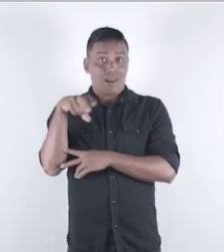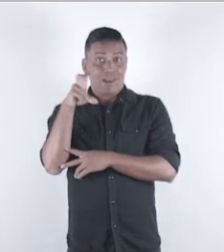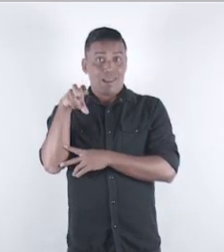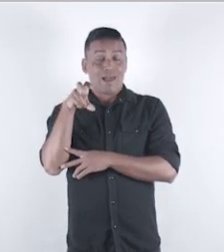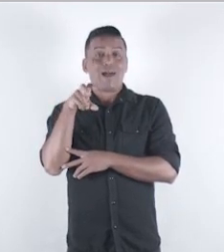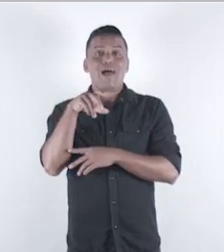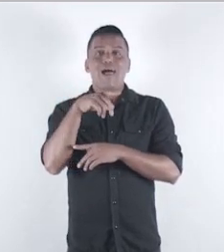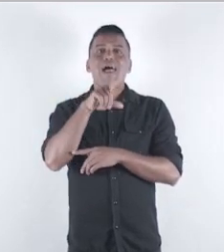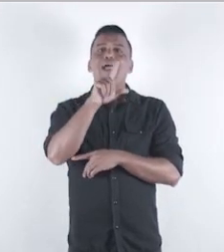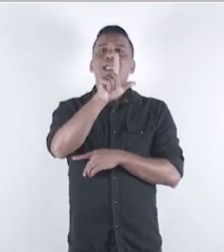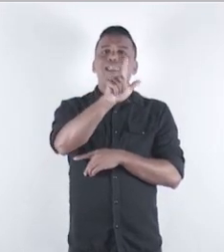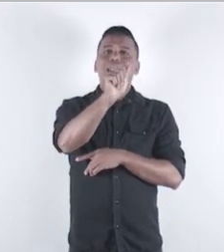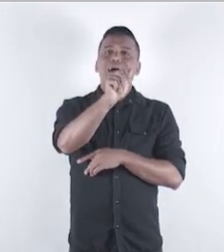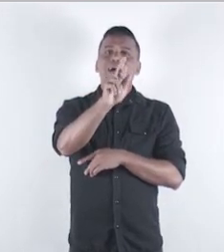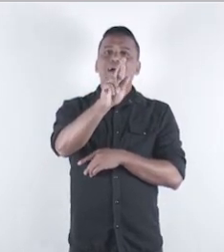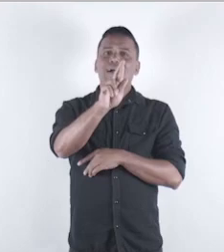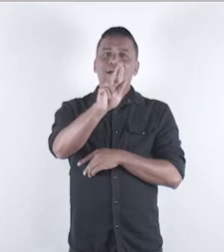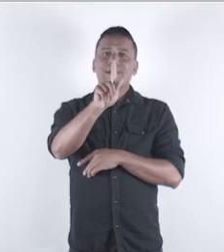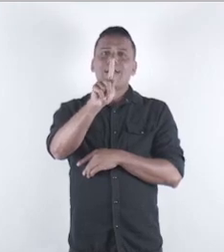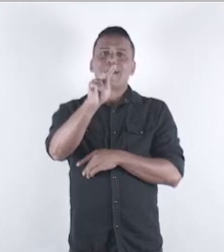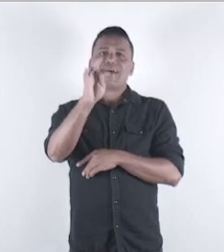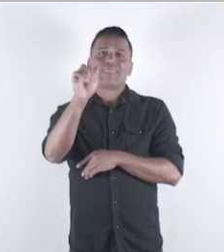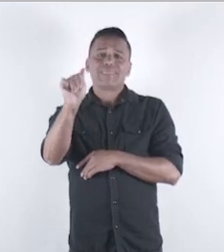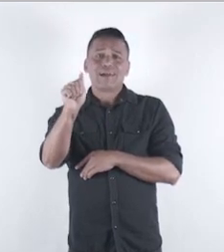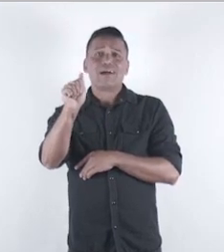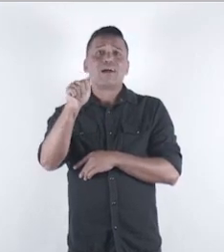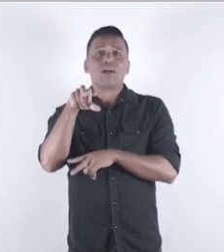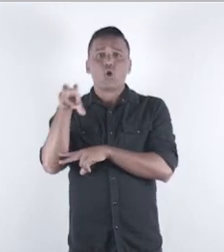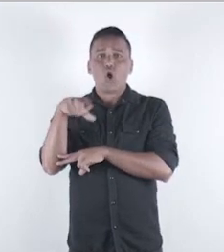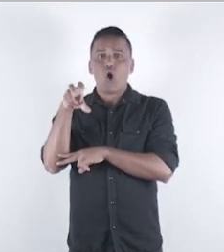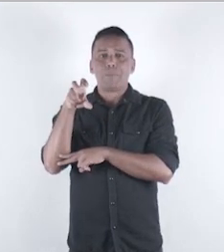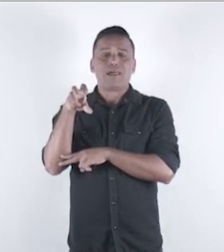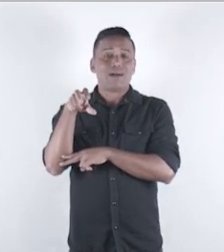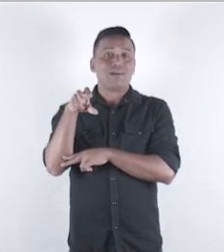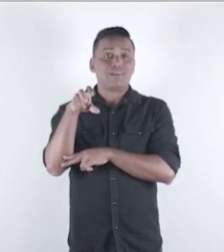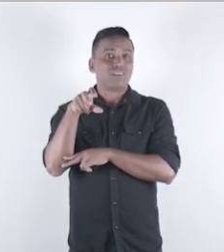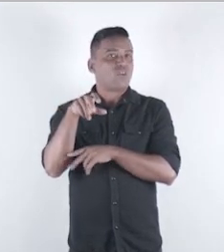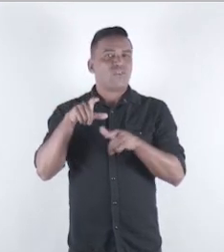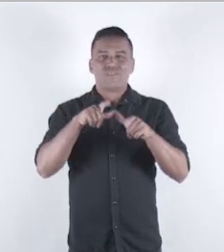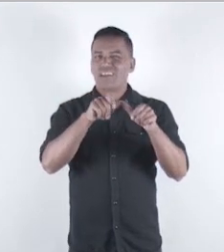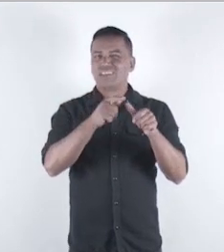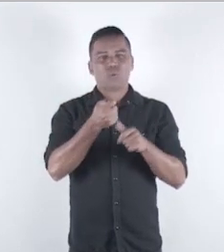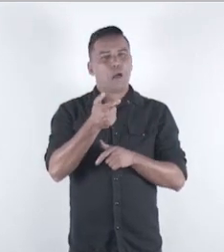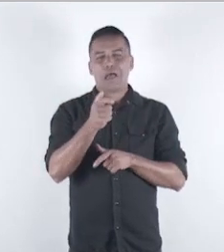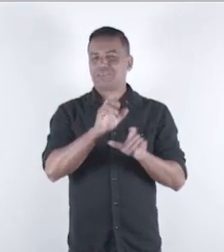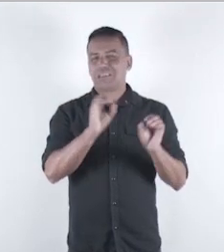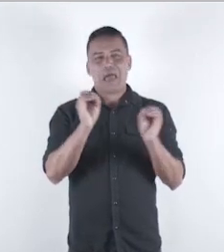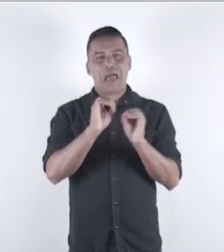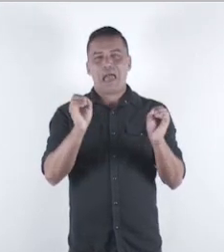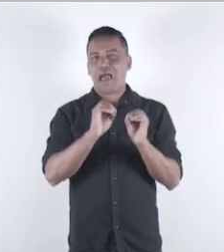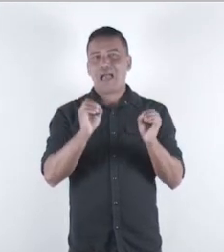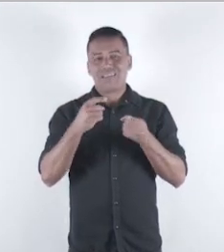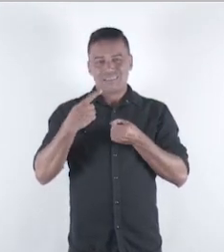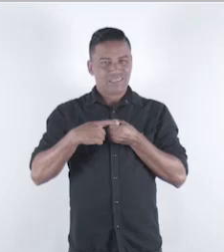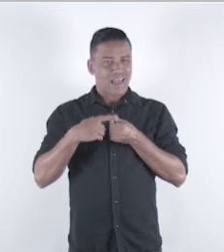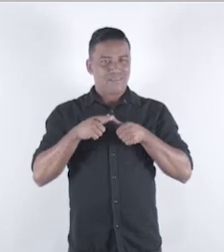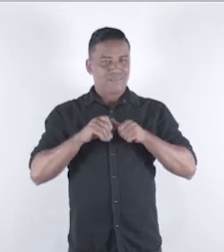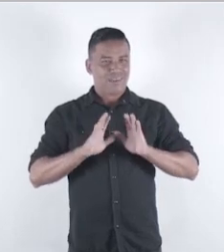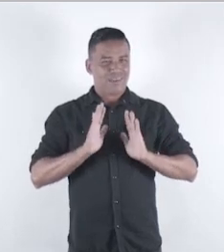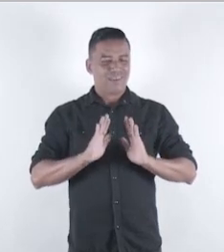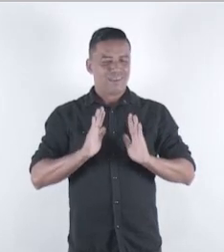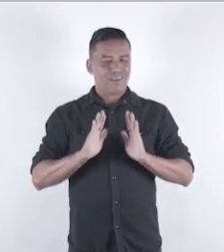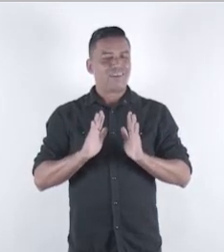num momento em que eu estava viajando menos, eu estava passando mais tempo na cidade, e não foi só por causa da pandemia, foi anterior